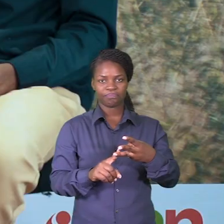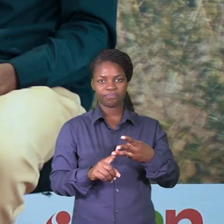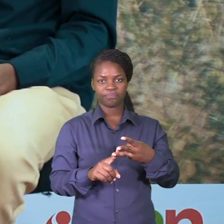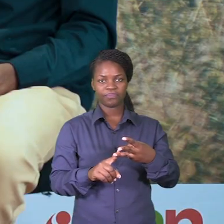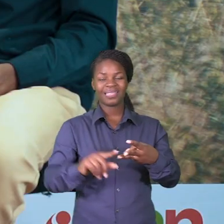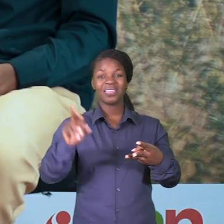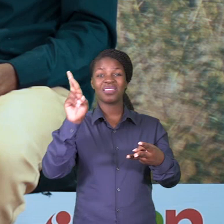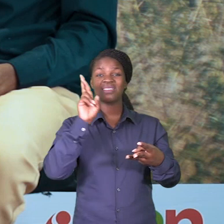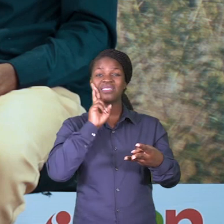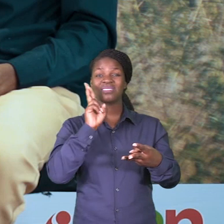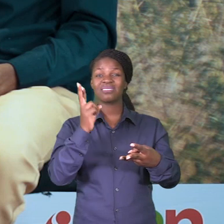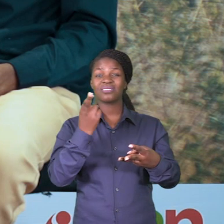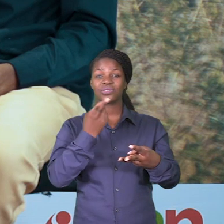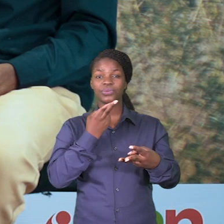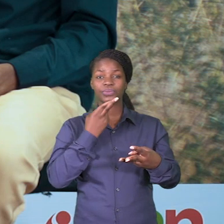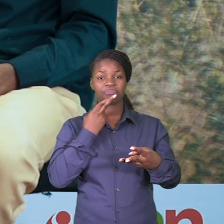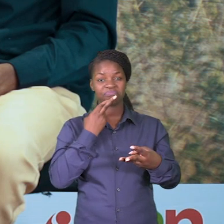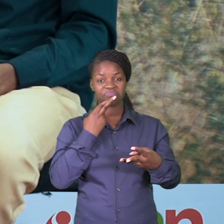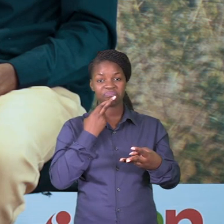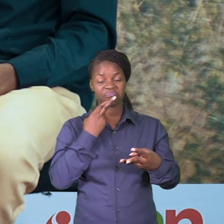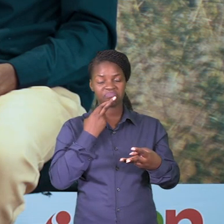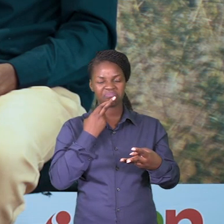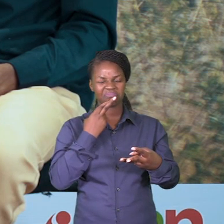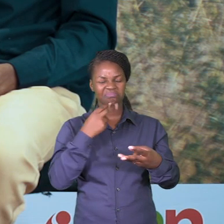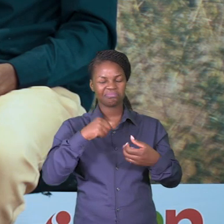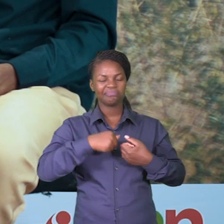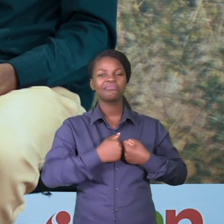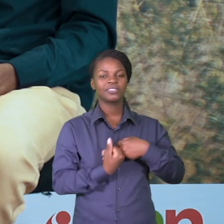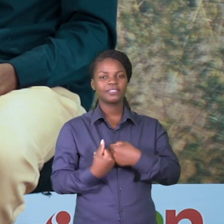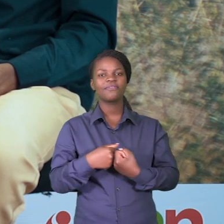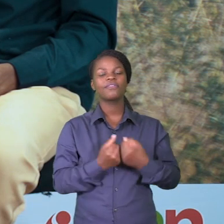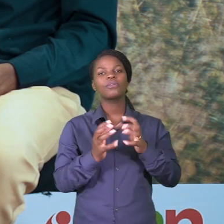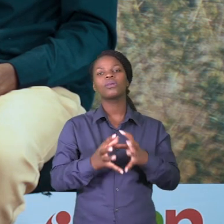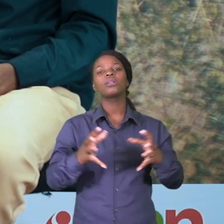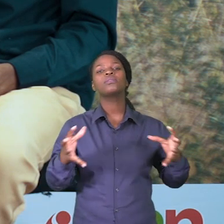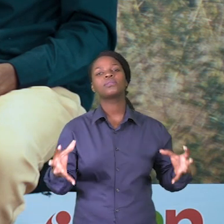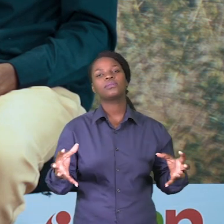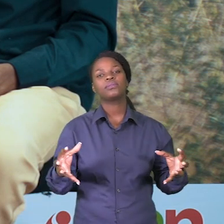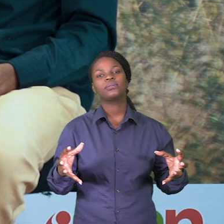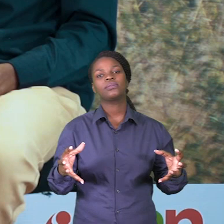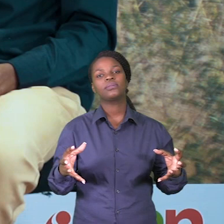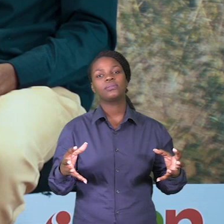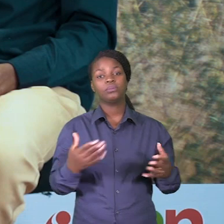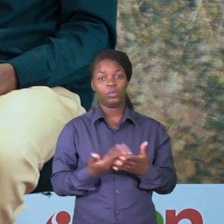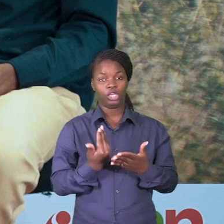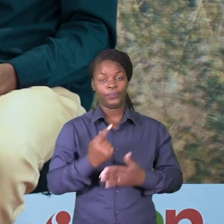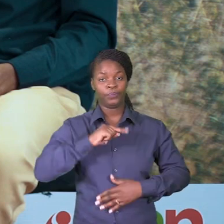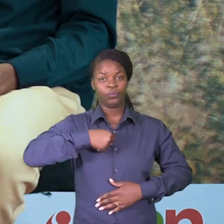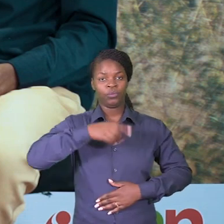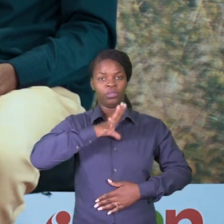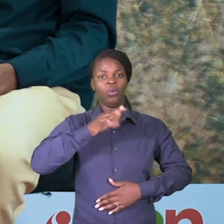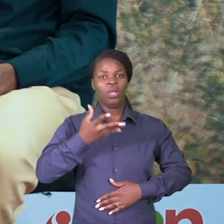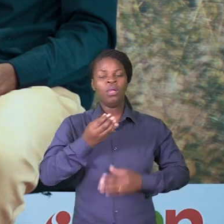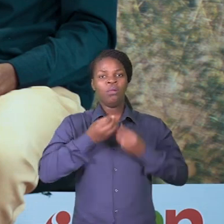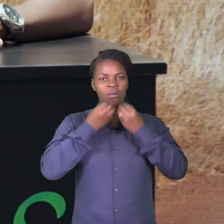a questão de da da resposta Ah eu acho que é um dos grandes desafios também ok nós temos a